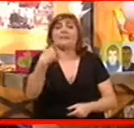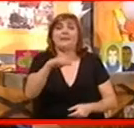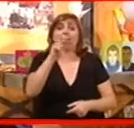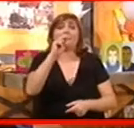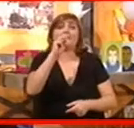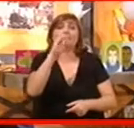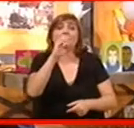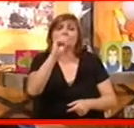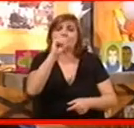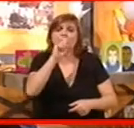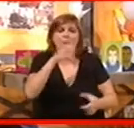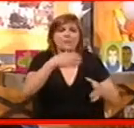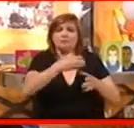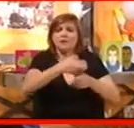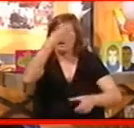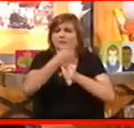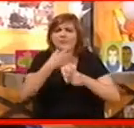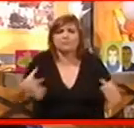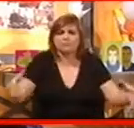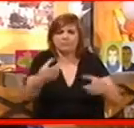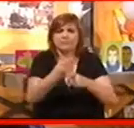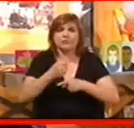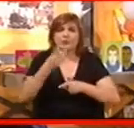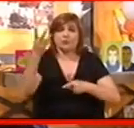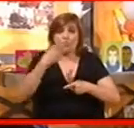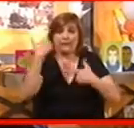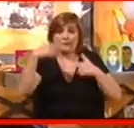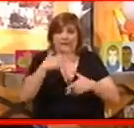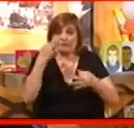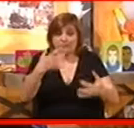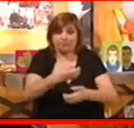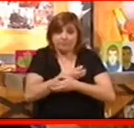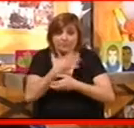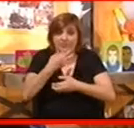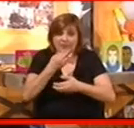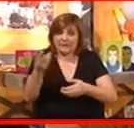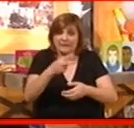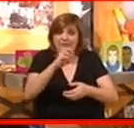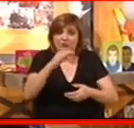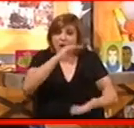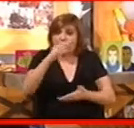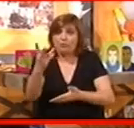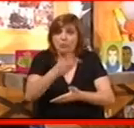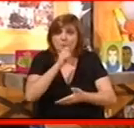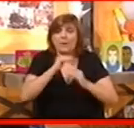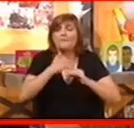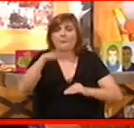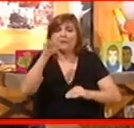para agarrar no maior número de garrafas possíveis. Só contam as garrafas que estiverem na vossa posse após os 30 segundos terminarem.